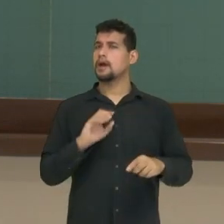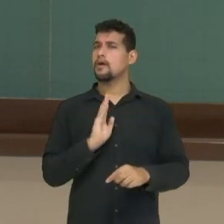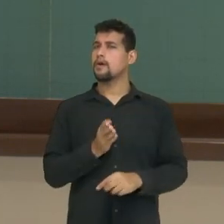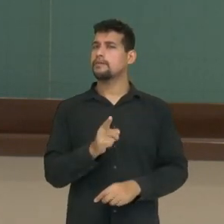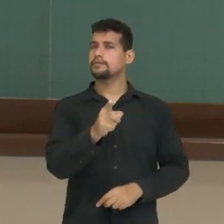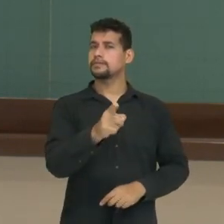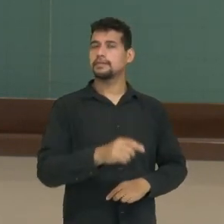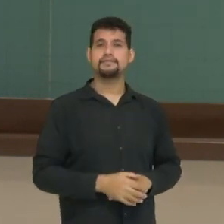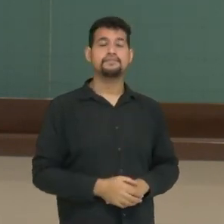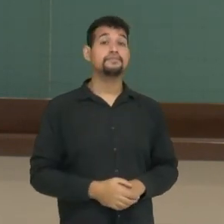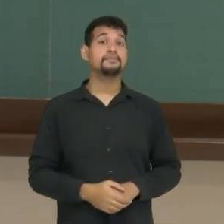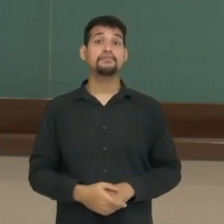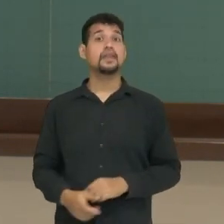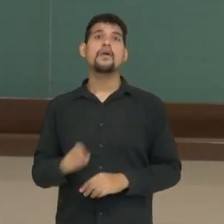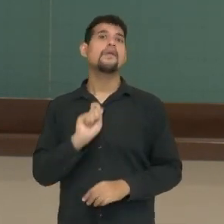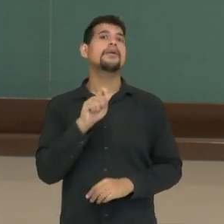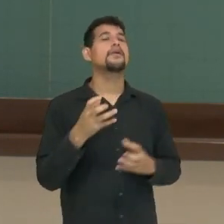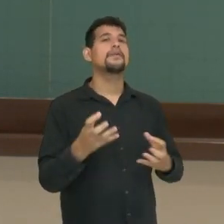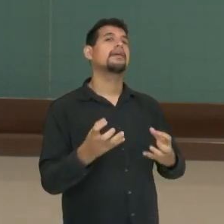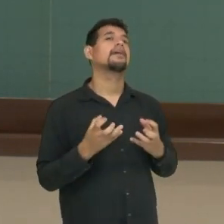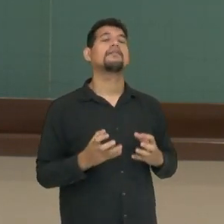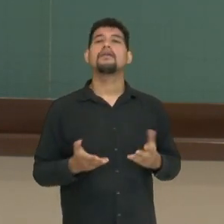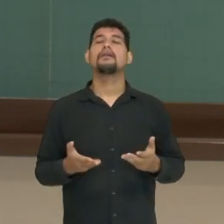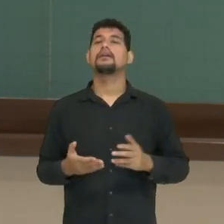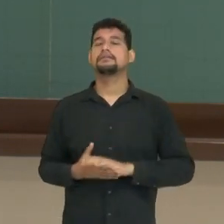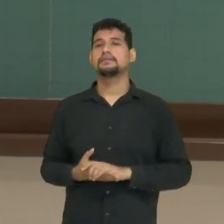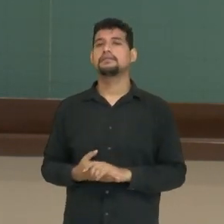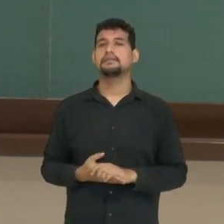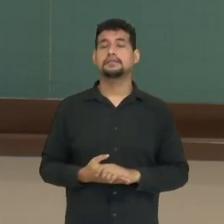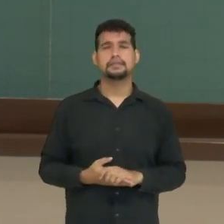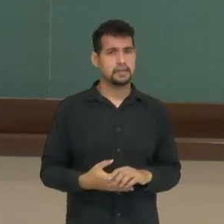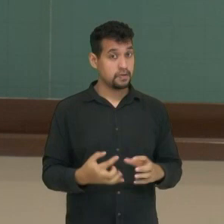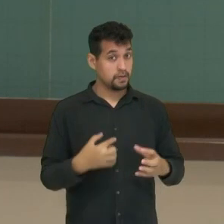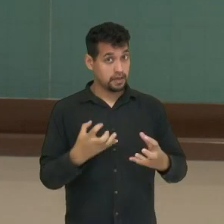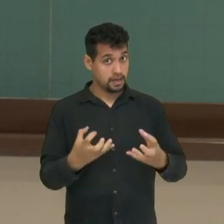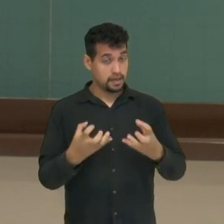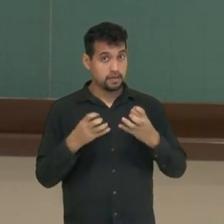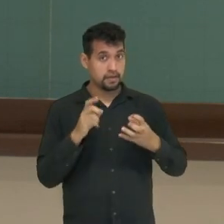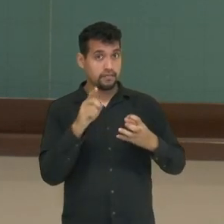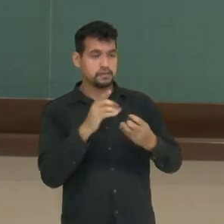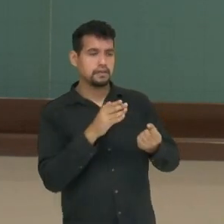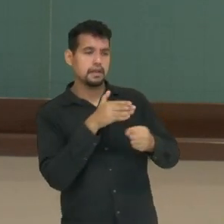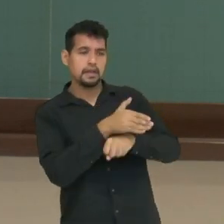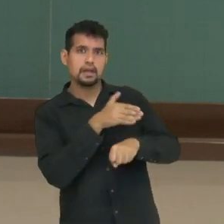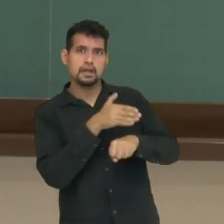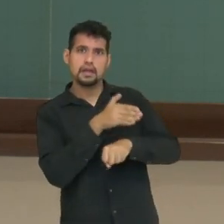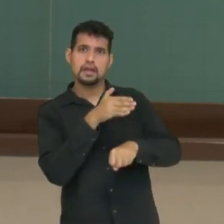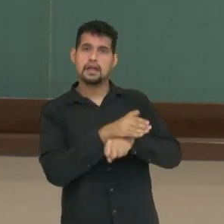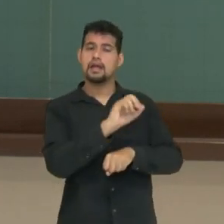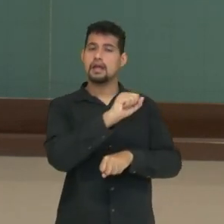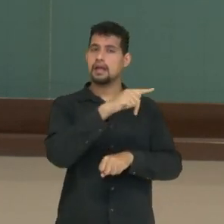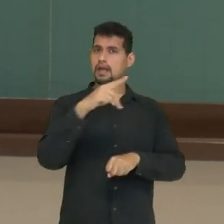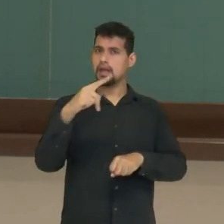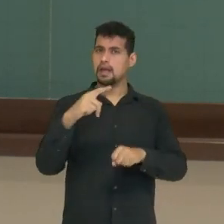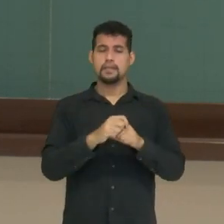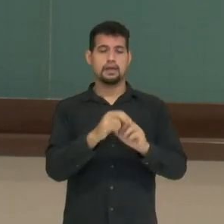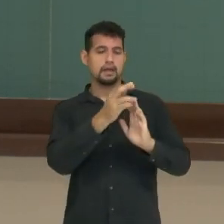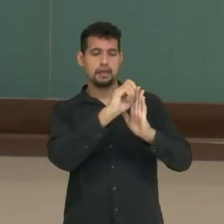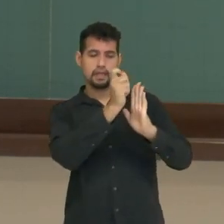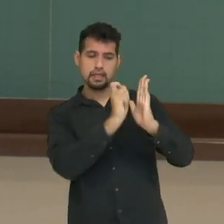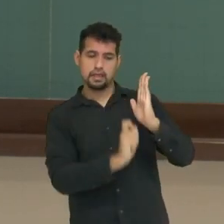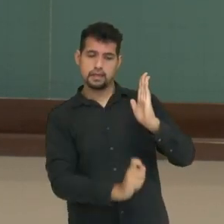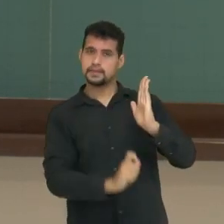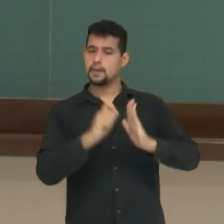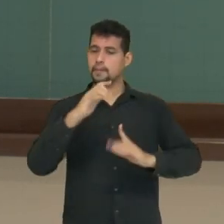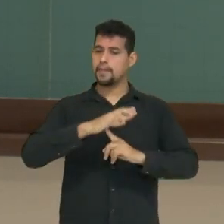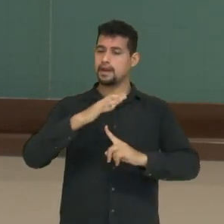vez. Então, o que eu quero nesse Agora Uma Vez? Que você acesse o aplicativo Redação Paraná